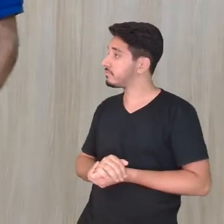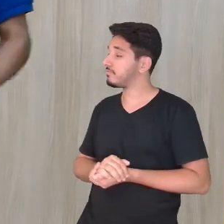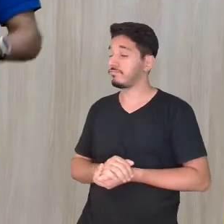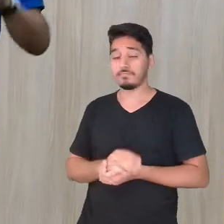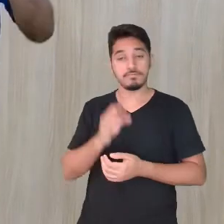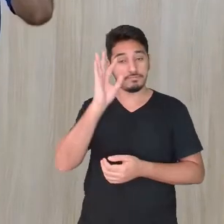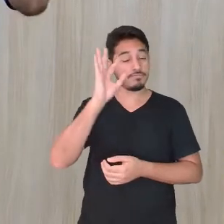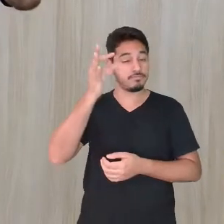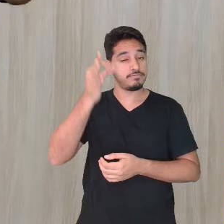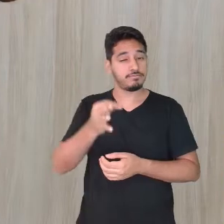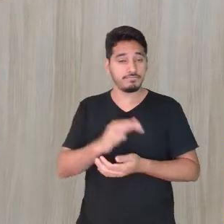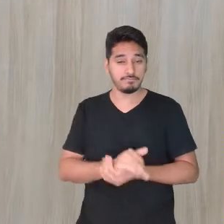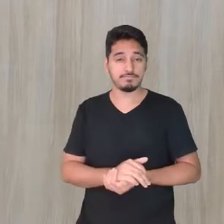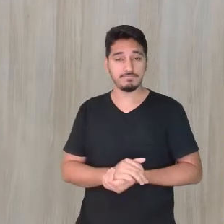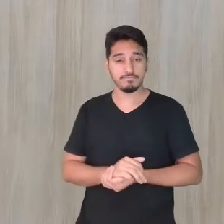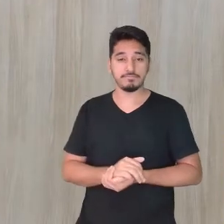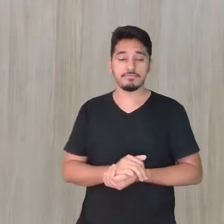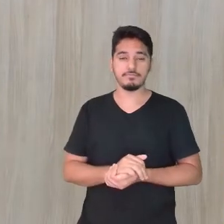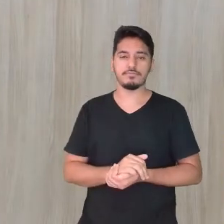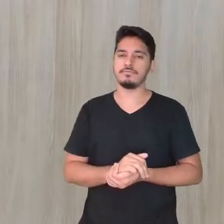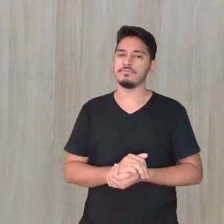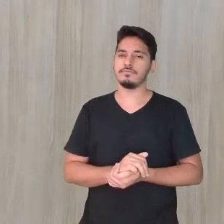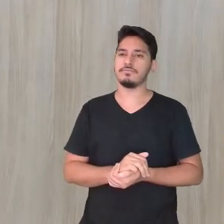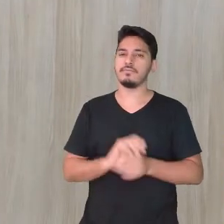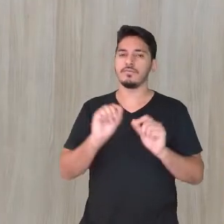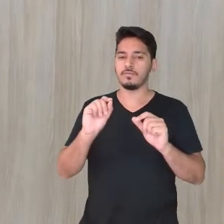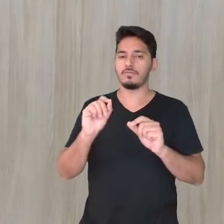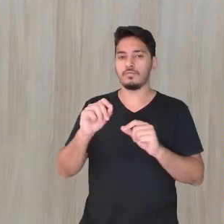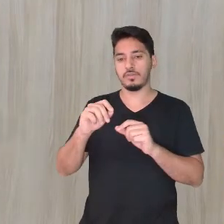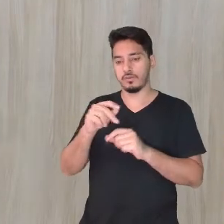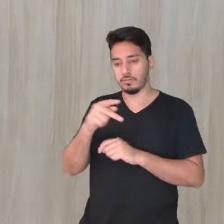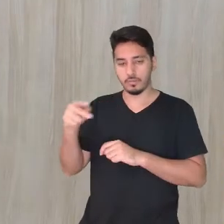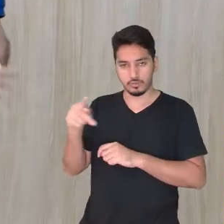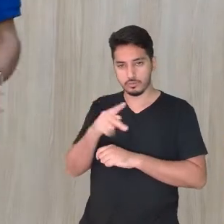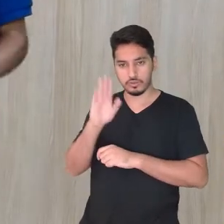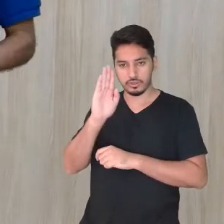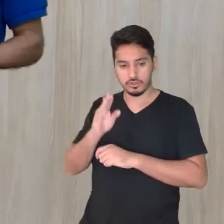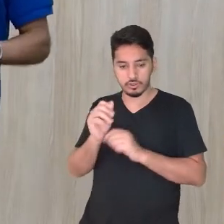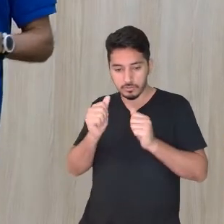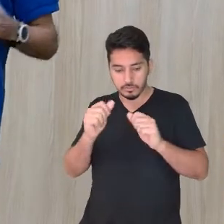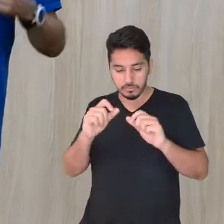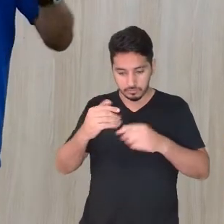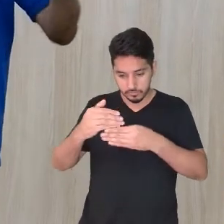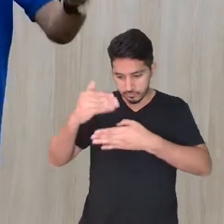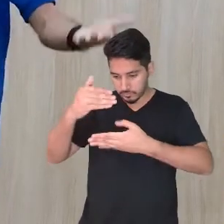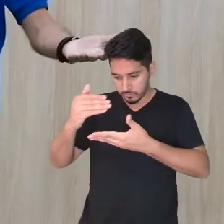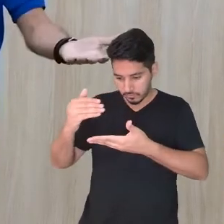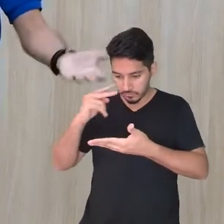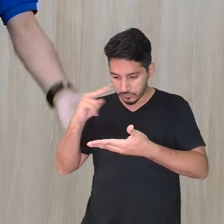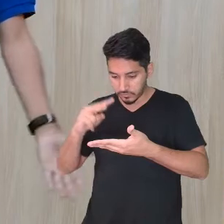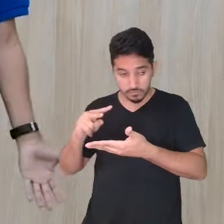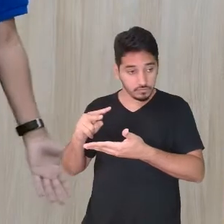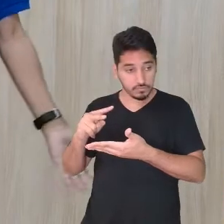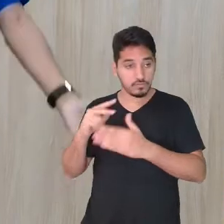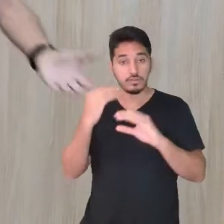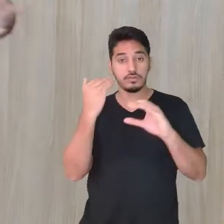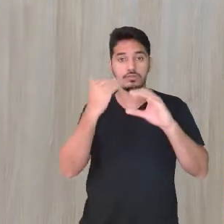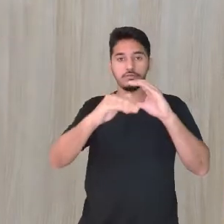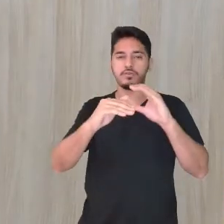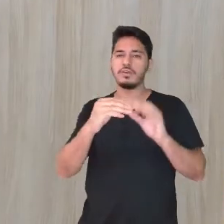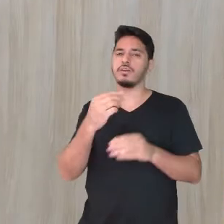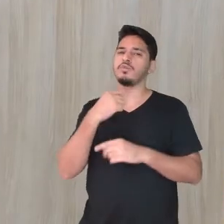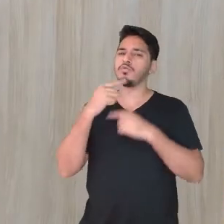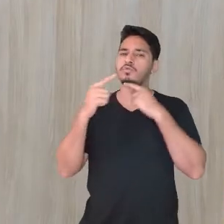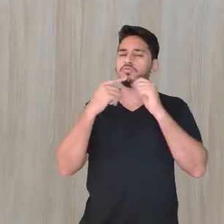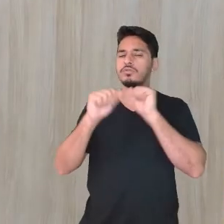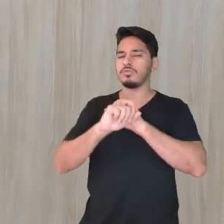certeza. Exatamente. Então, a Nádia está a posta aqui, vendo cada comentário de vocês, para poder eu tirar essas dúvidas de vocês. E também vocês